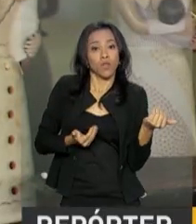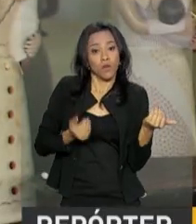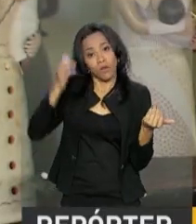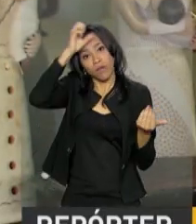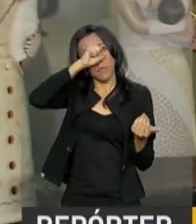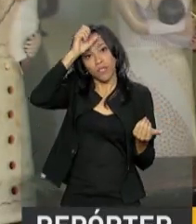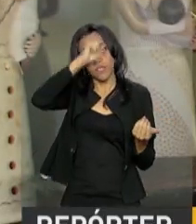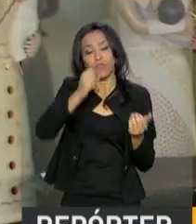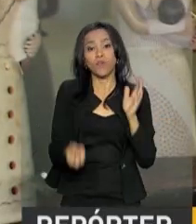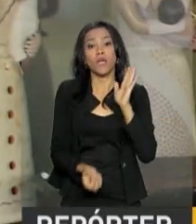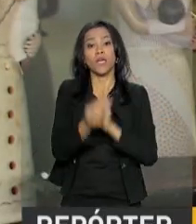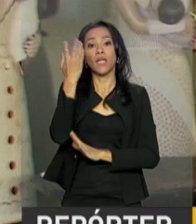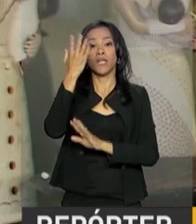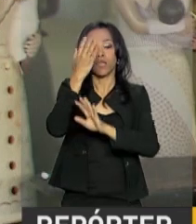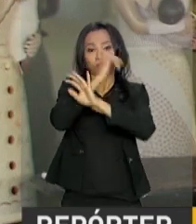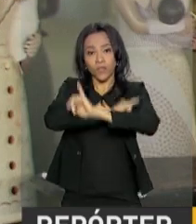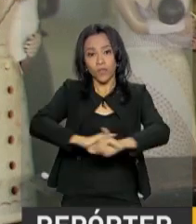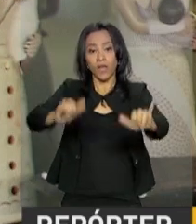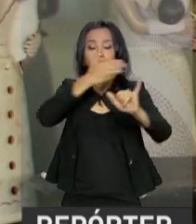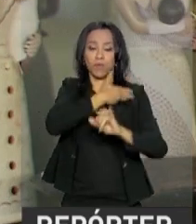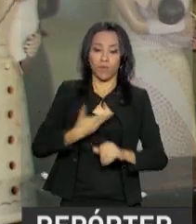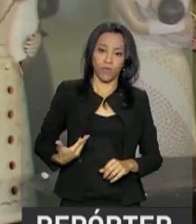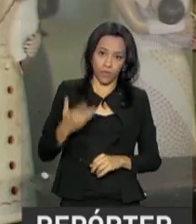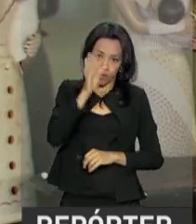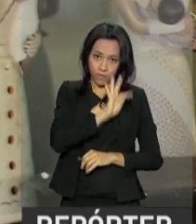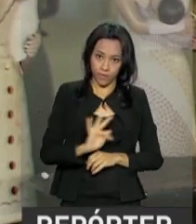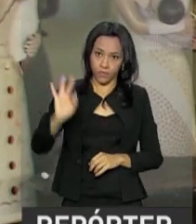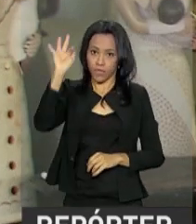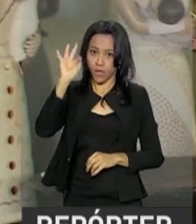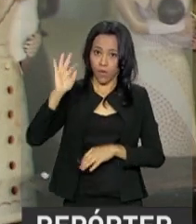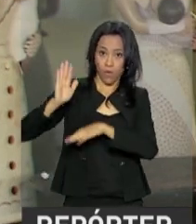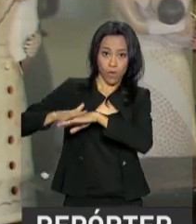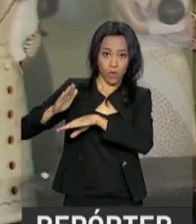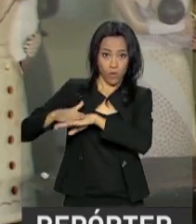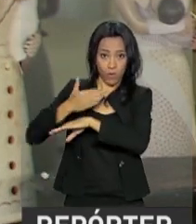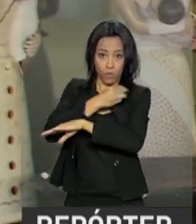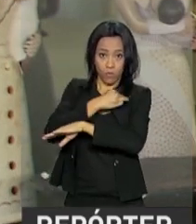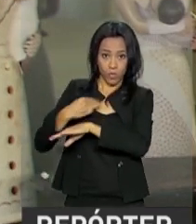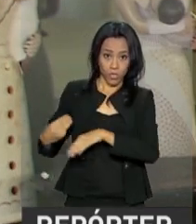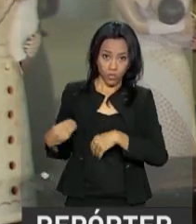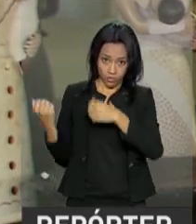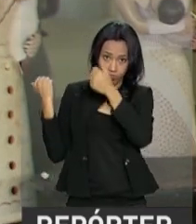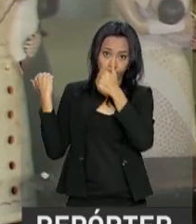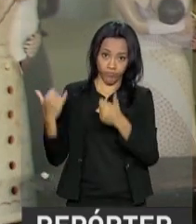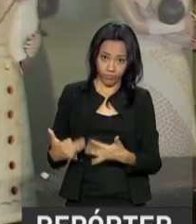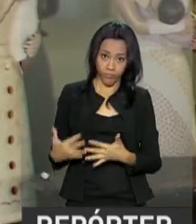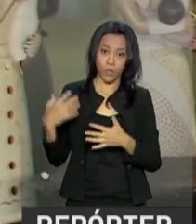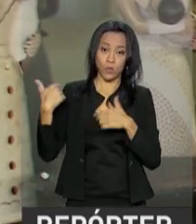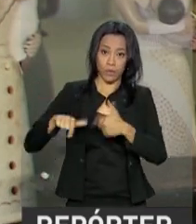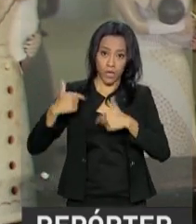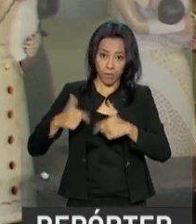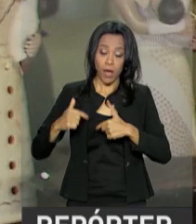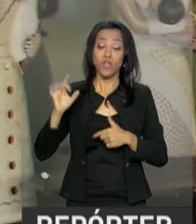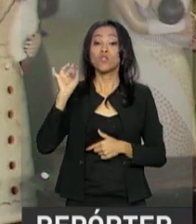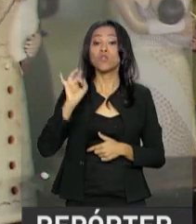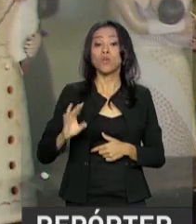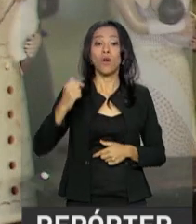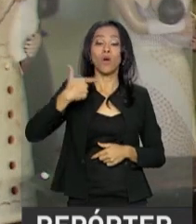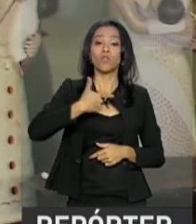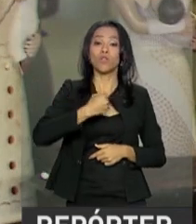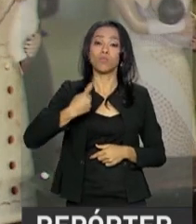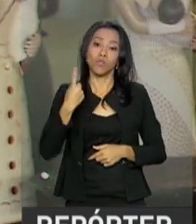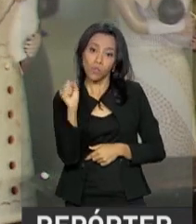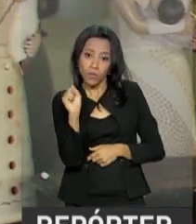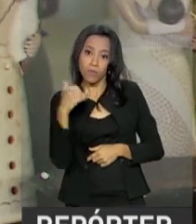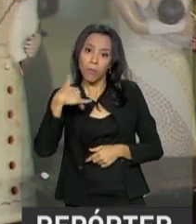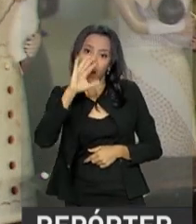governo federal a partir da Lei de Aprendizagem. Segundo o ministro do Trabalho, só em 2018 foram mais de